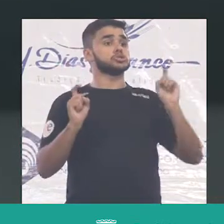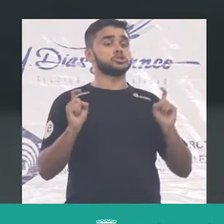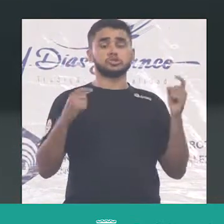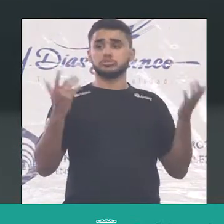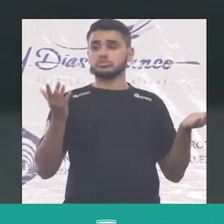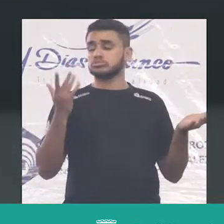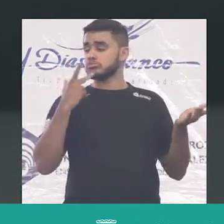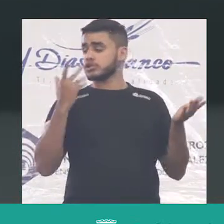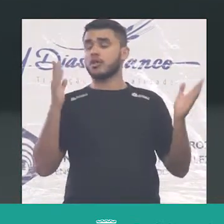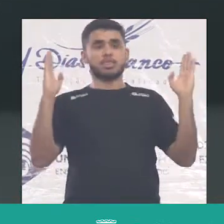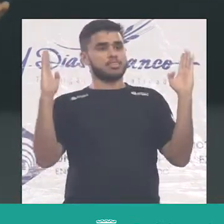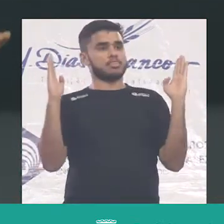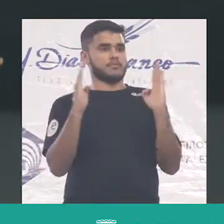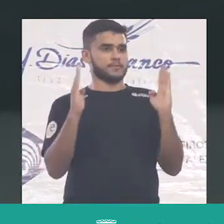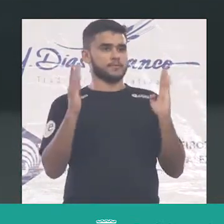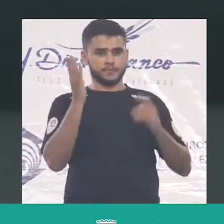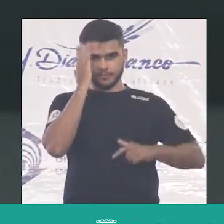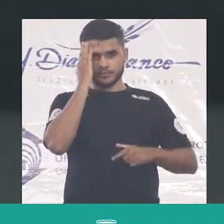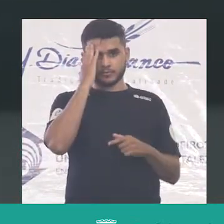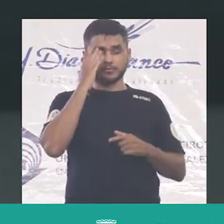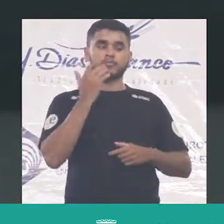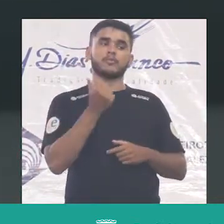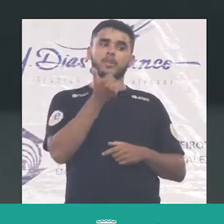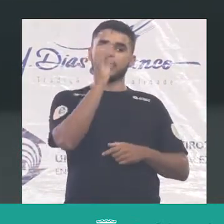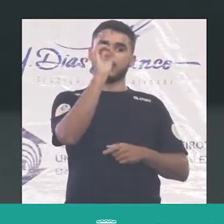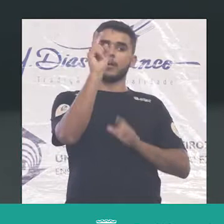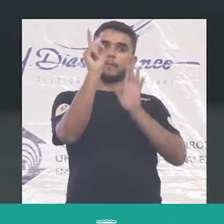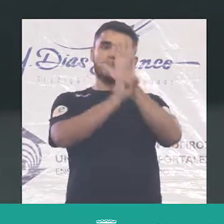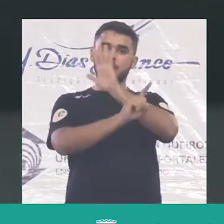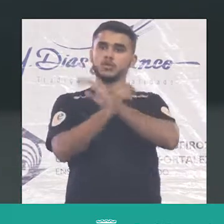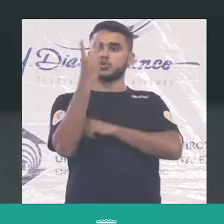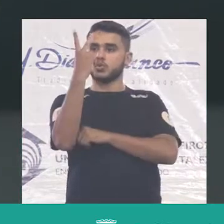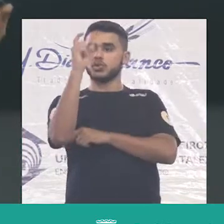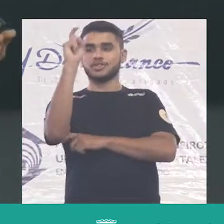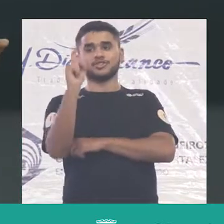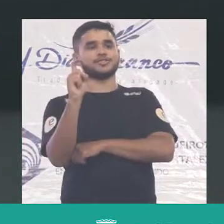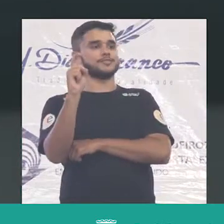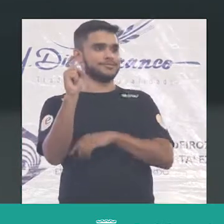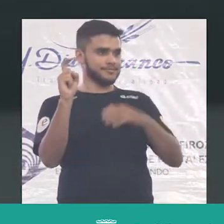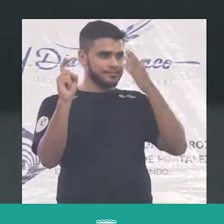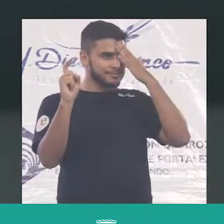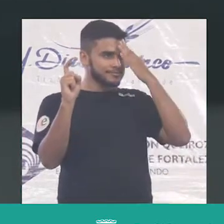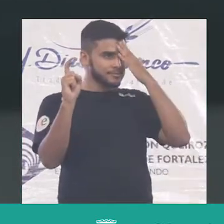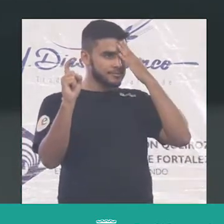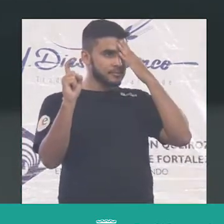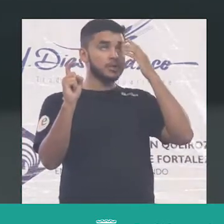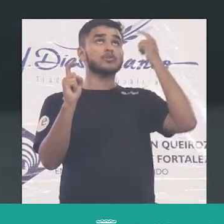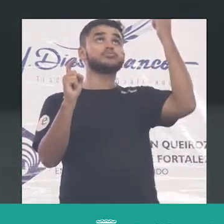mais curta. Ela ficou 10 menos esses 2x que foram retirados de cada canto.